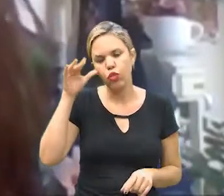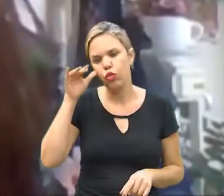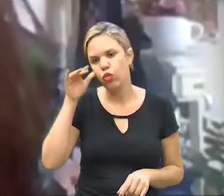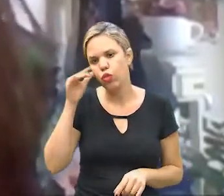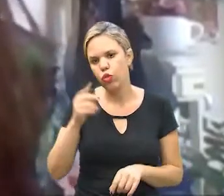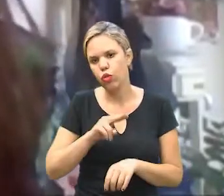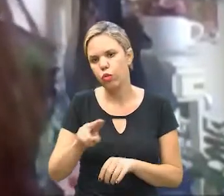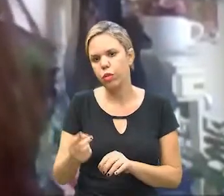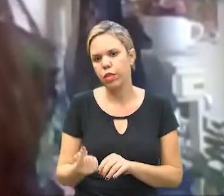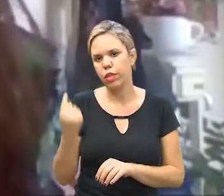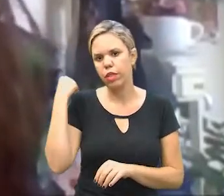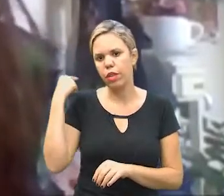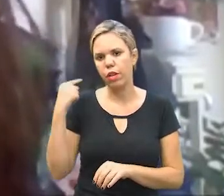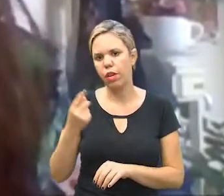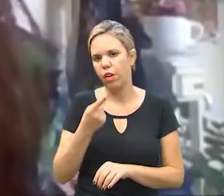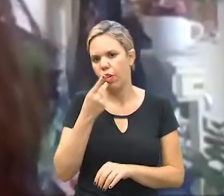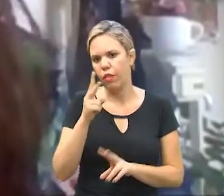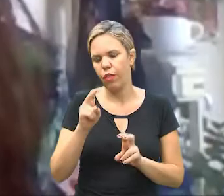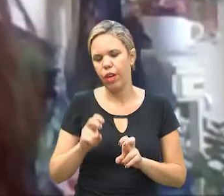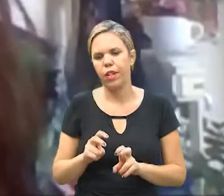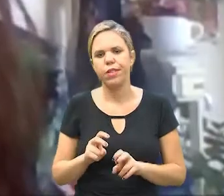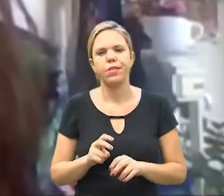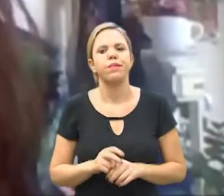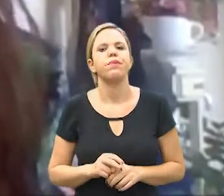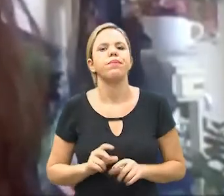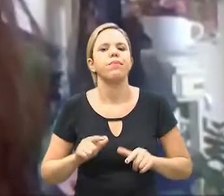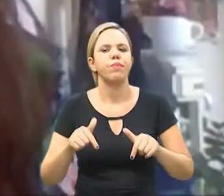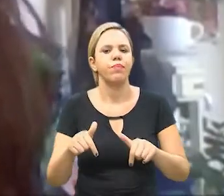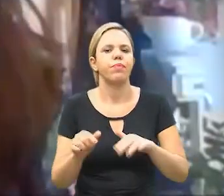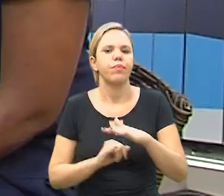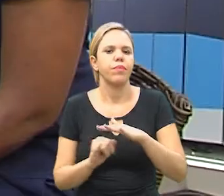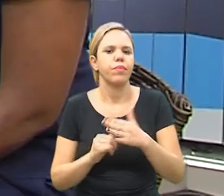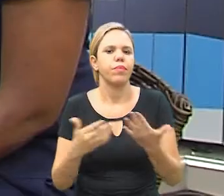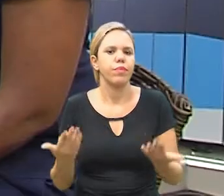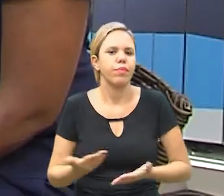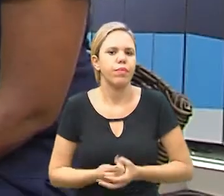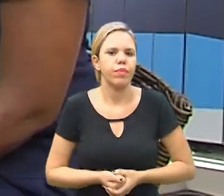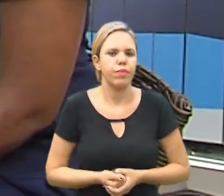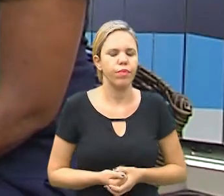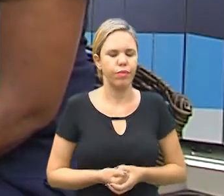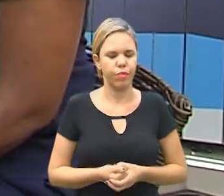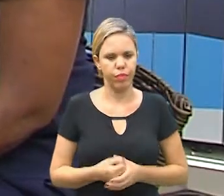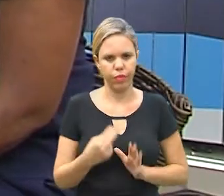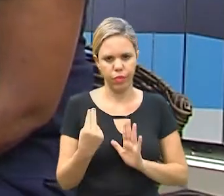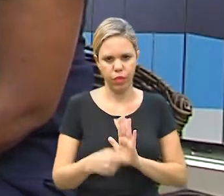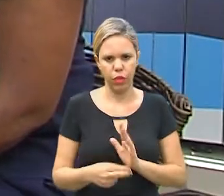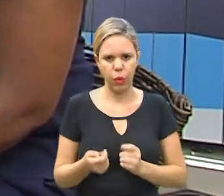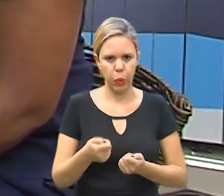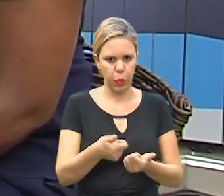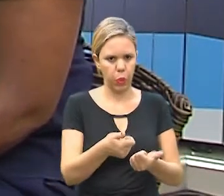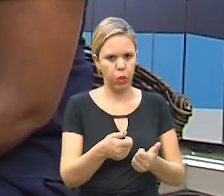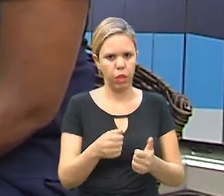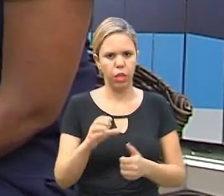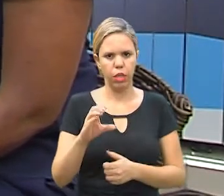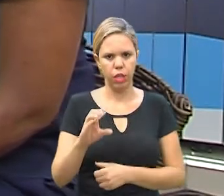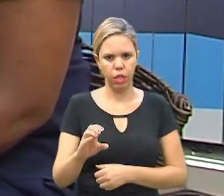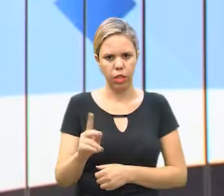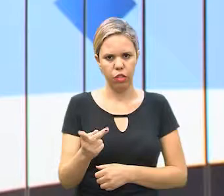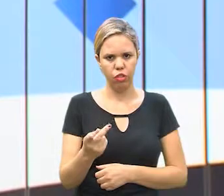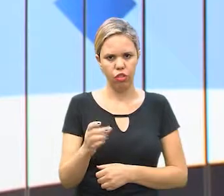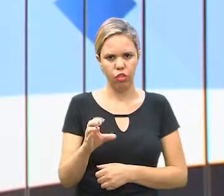nome antes de eu falar sobre as ações da entidade hoje. Esse nome foi dado pelo Chico